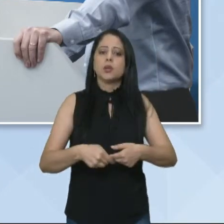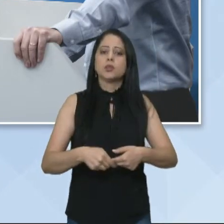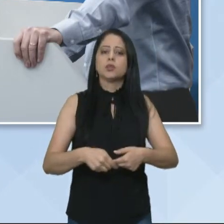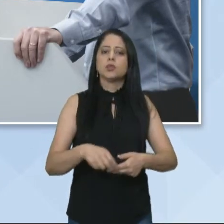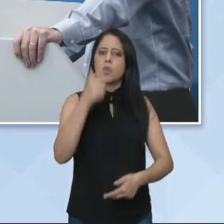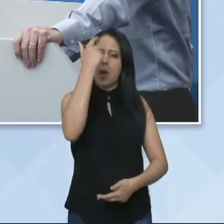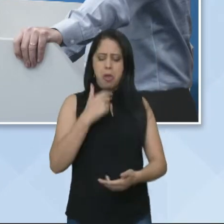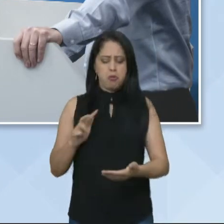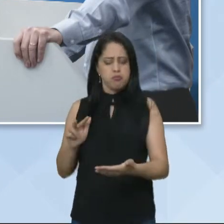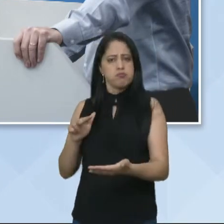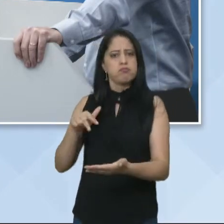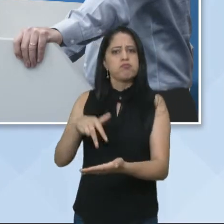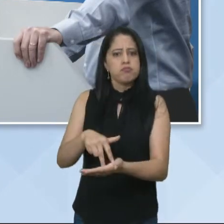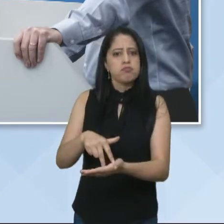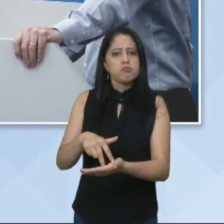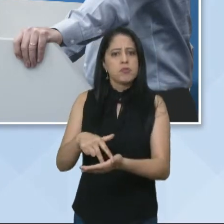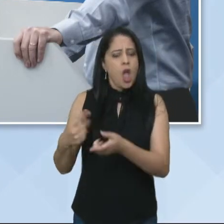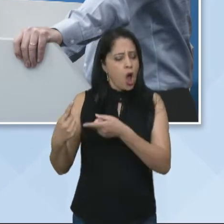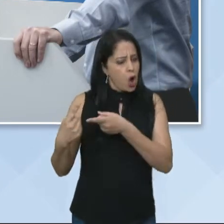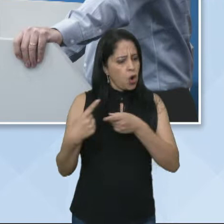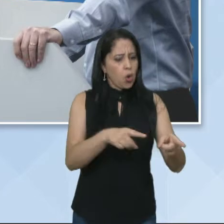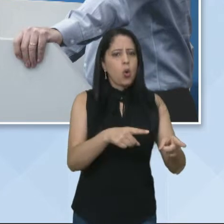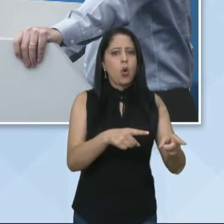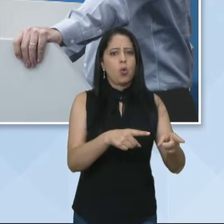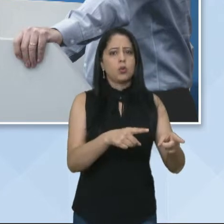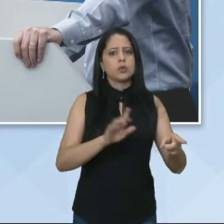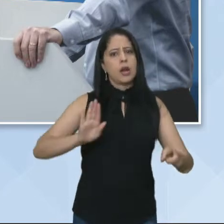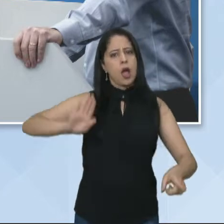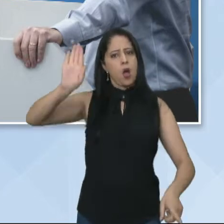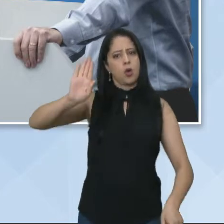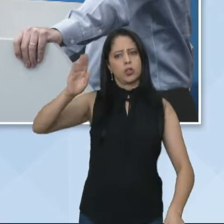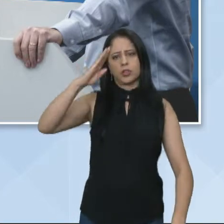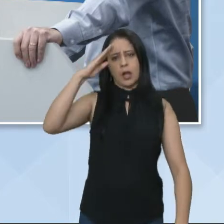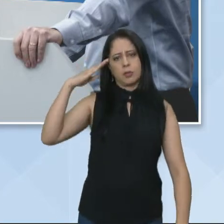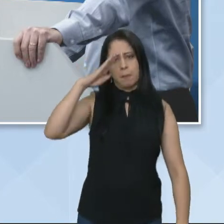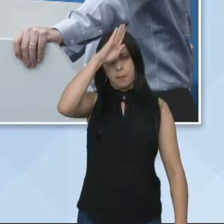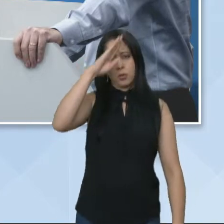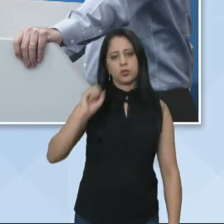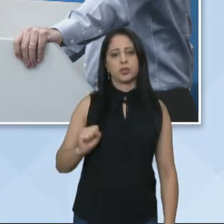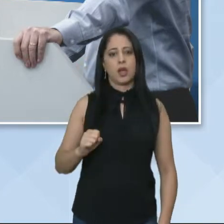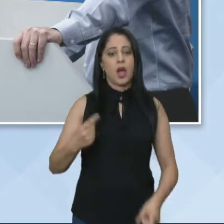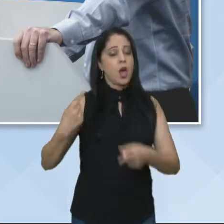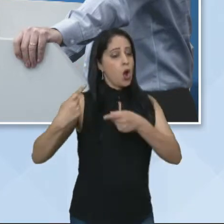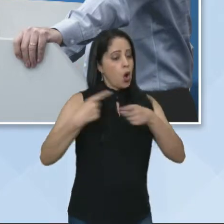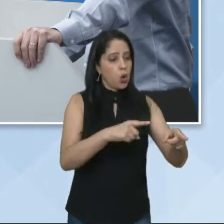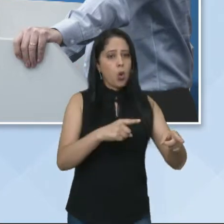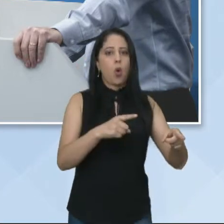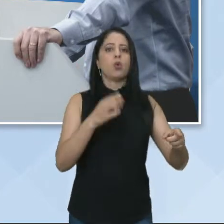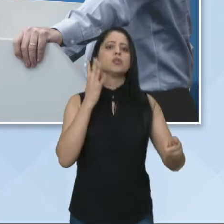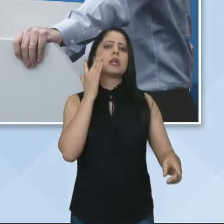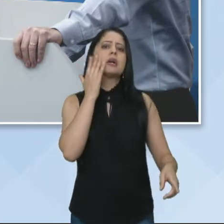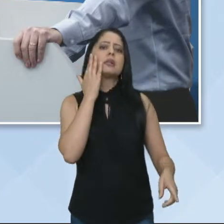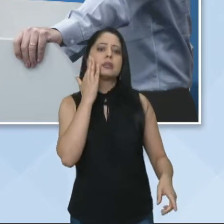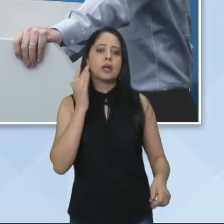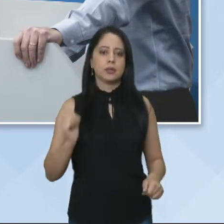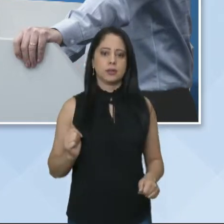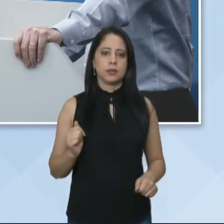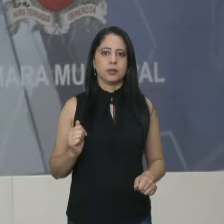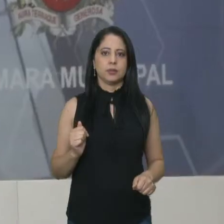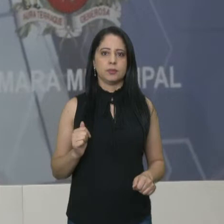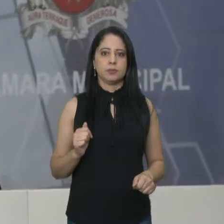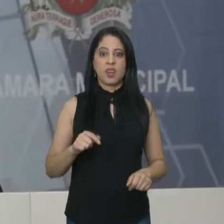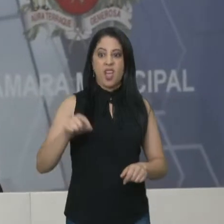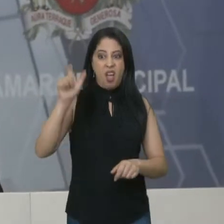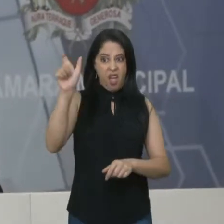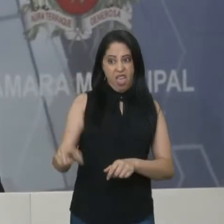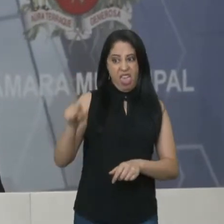gente se coloca contra a candidatura do presidente Bolsonaro, contra o Tarcísio. Esse ainda é um lunático que caiu